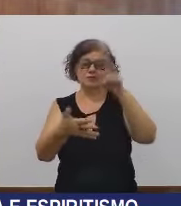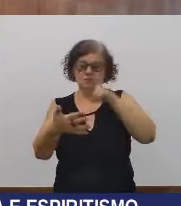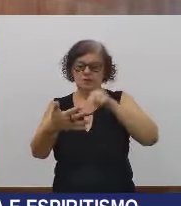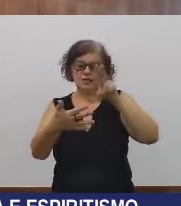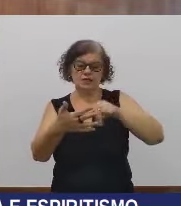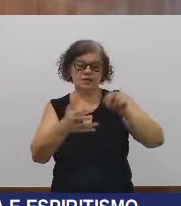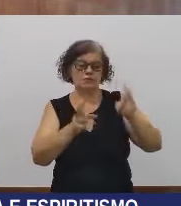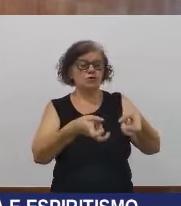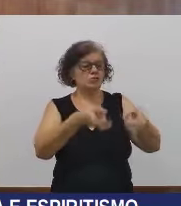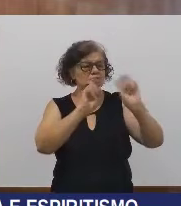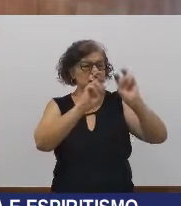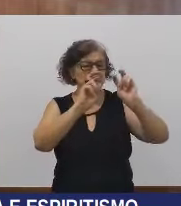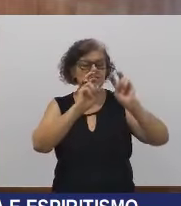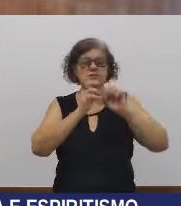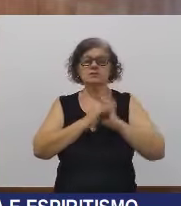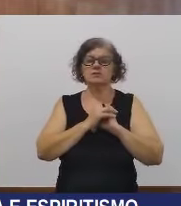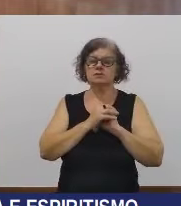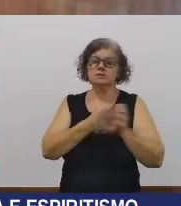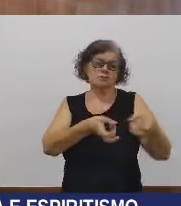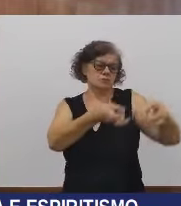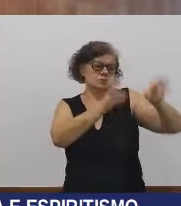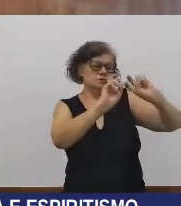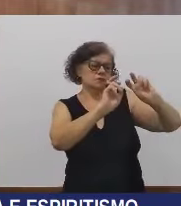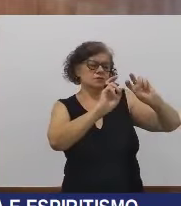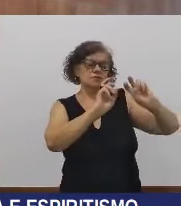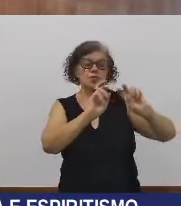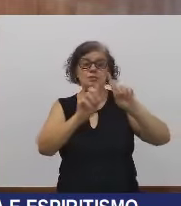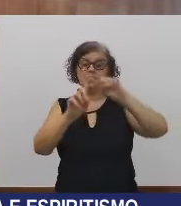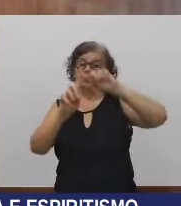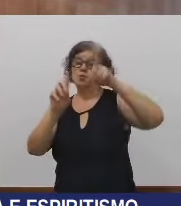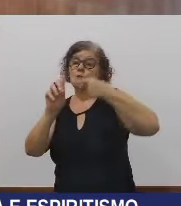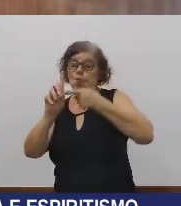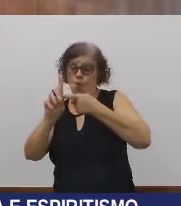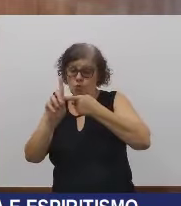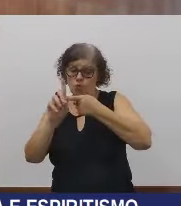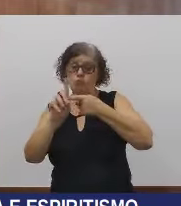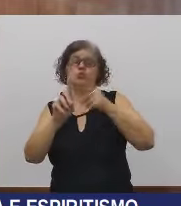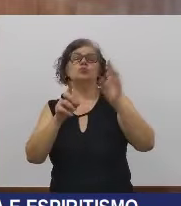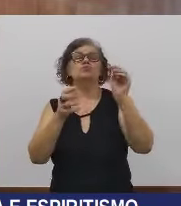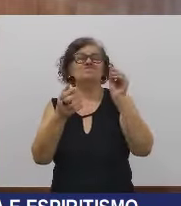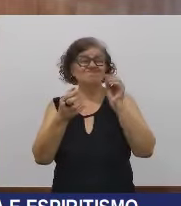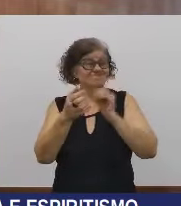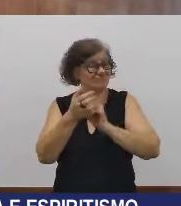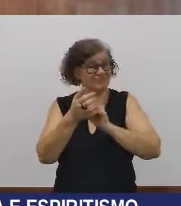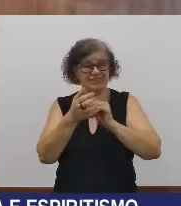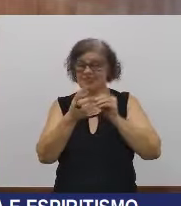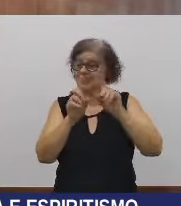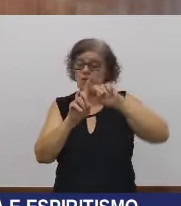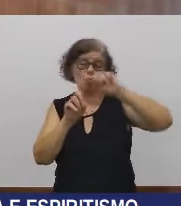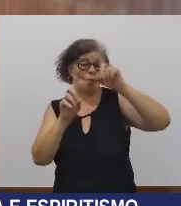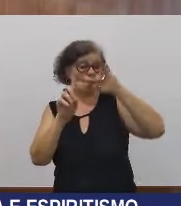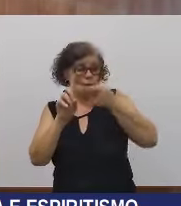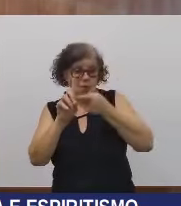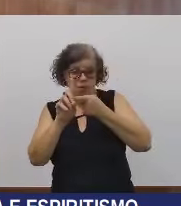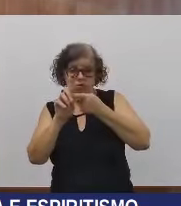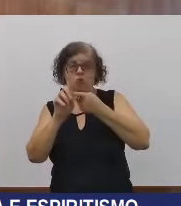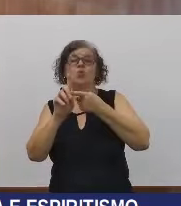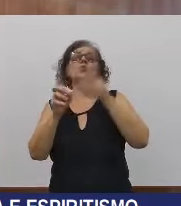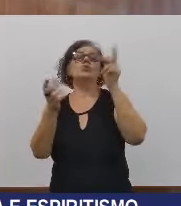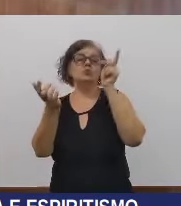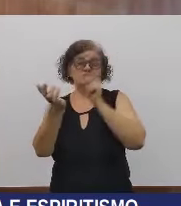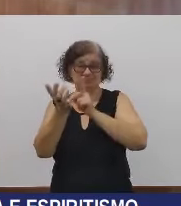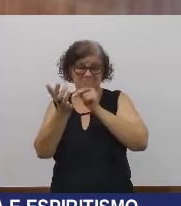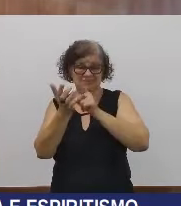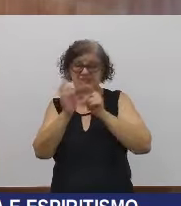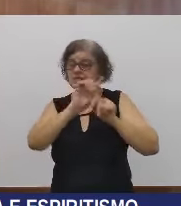Eu estava lendo as grandes descobertas, descobriram um útero artificial, onde você consegue, aparece lá o